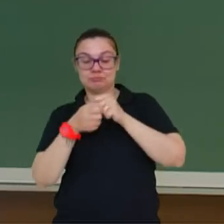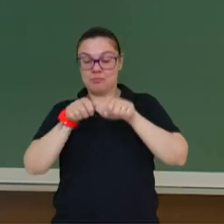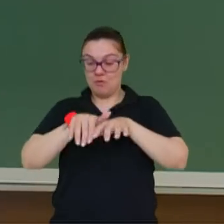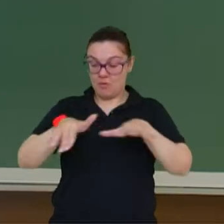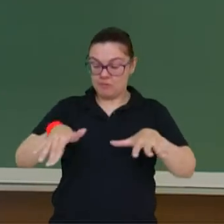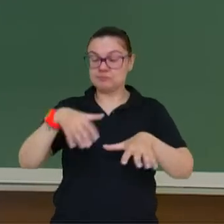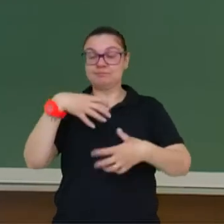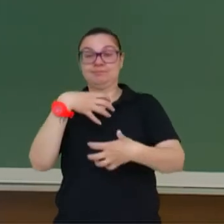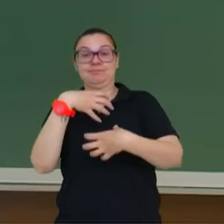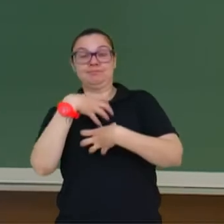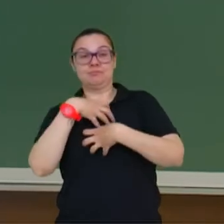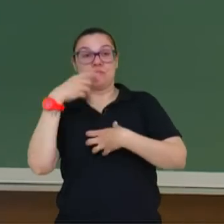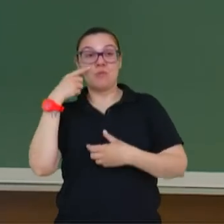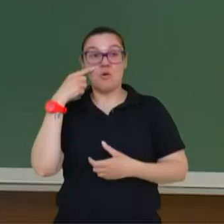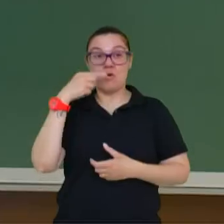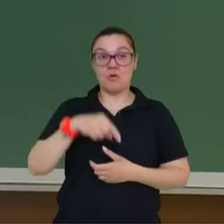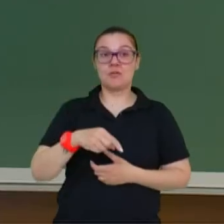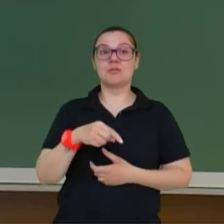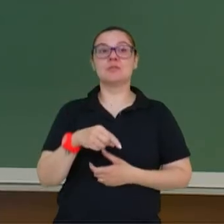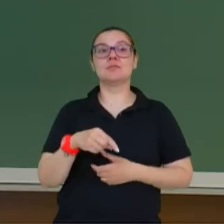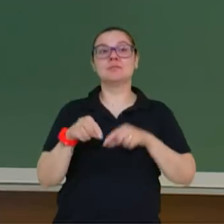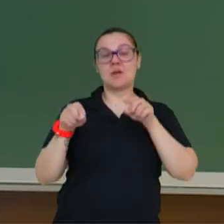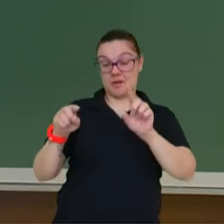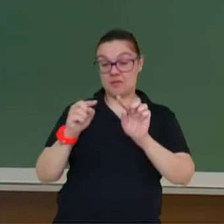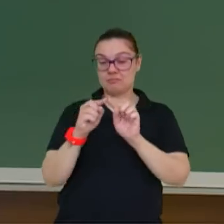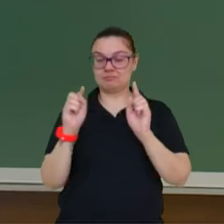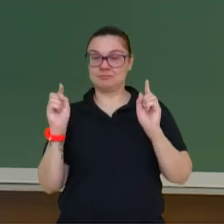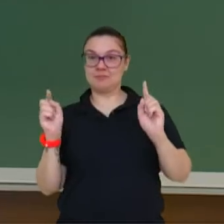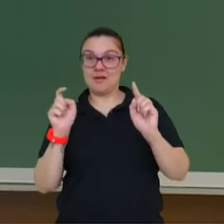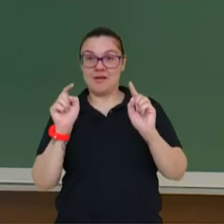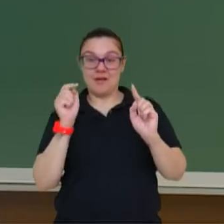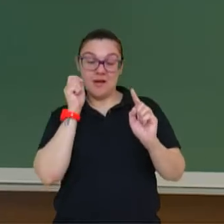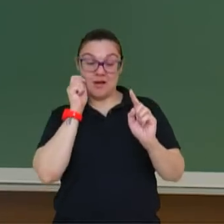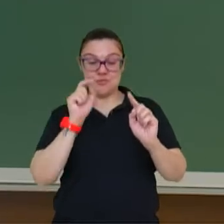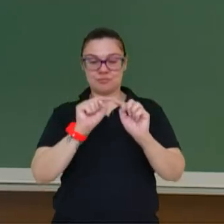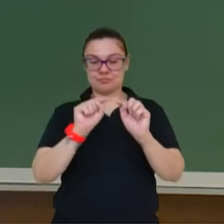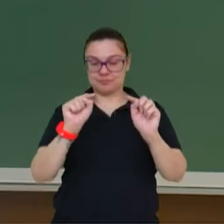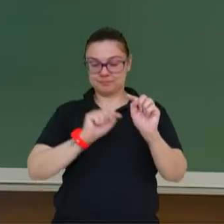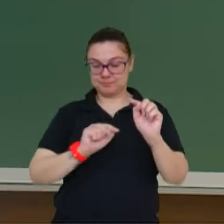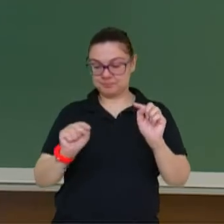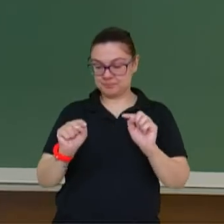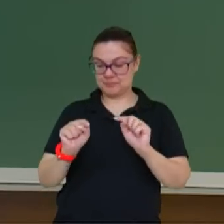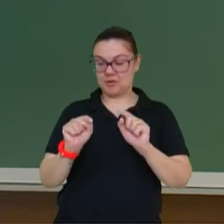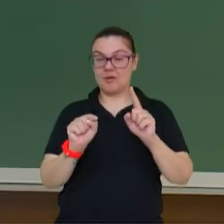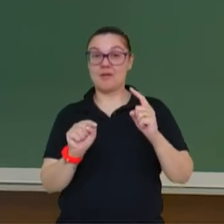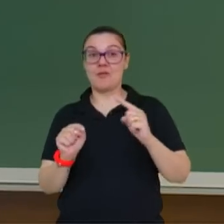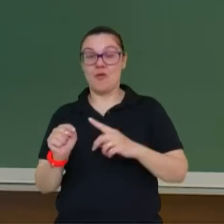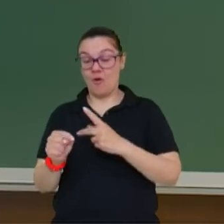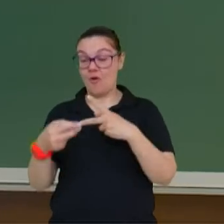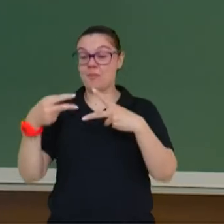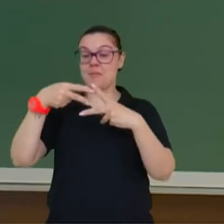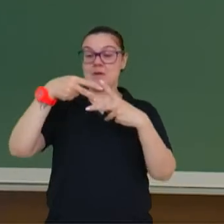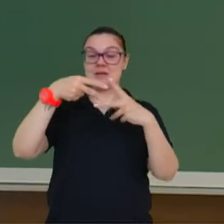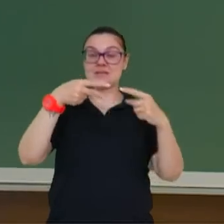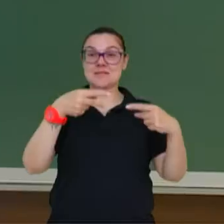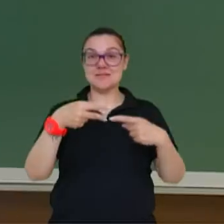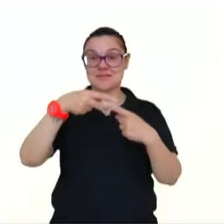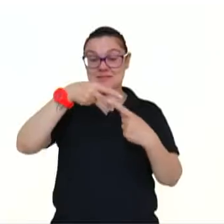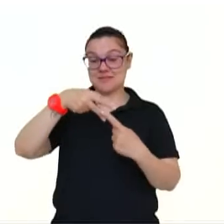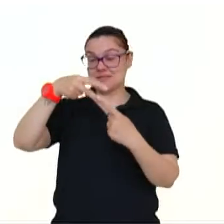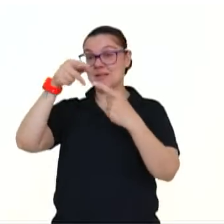sintomas. Veja aqui, o coronavírus, seus sintomas mais graves surgem. Aqui a prof colocou